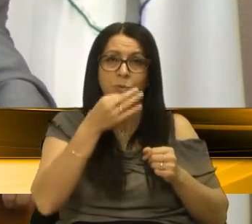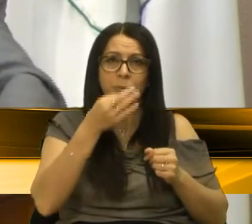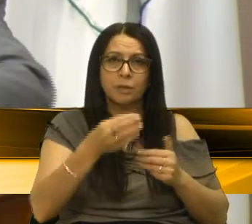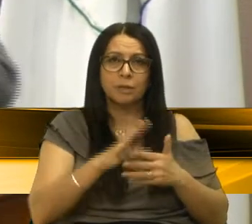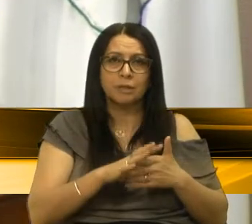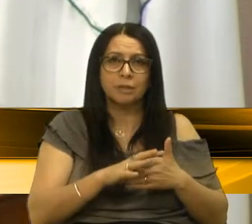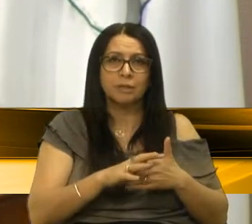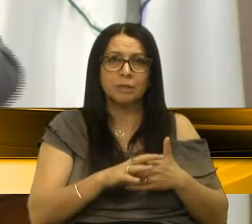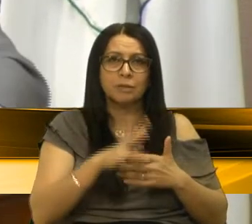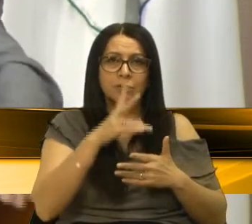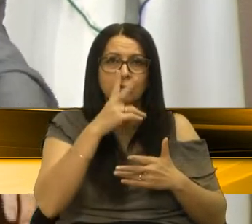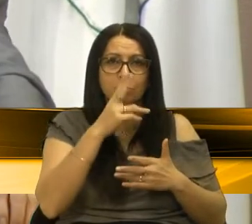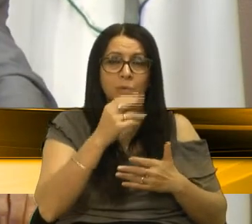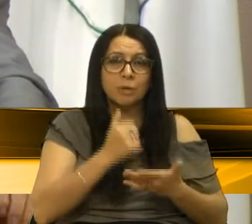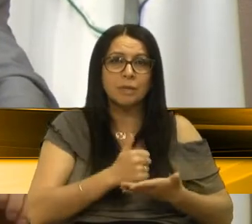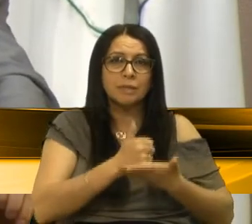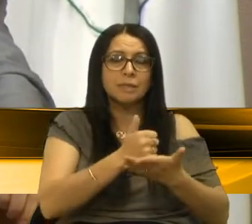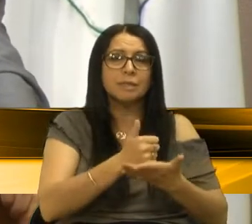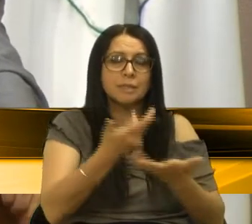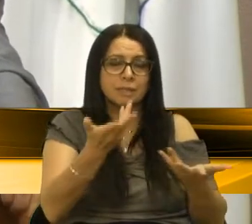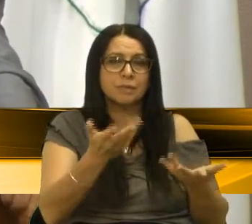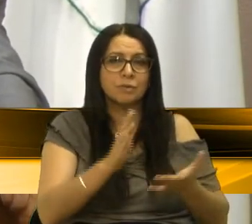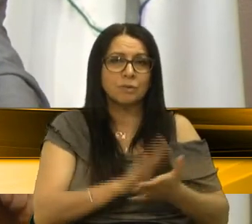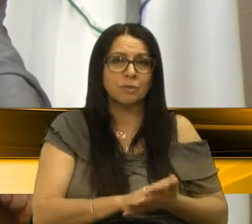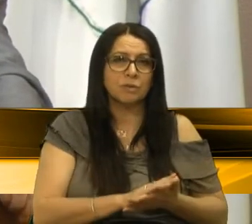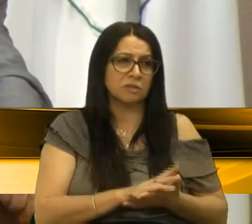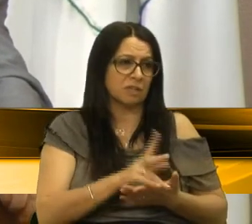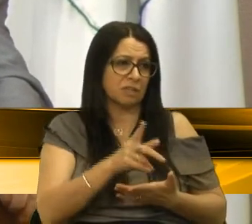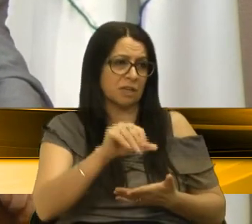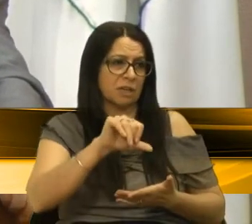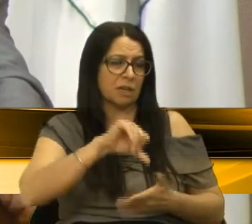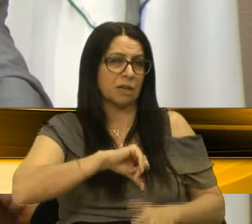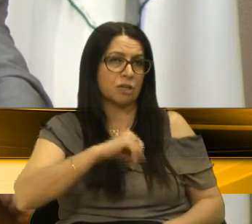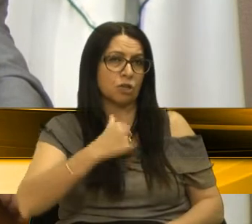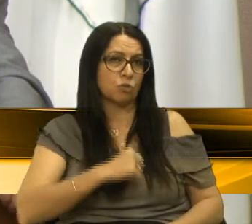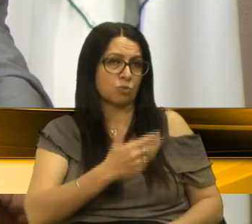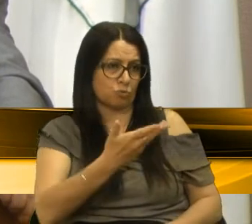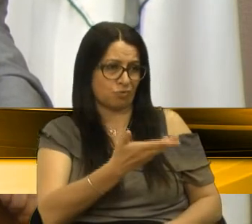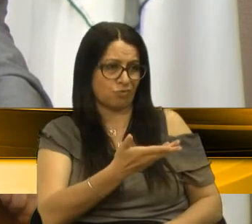estamos endossando essa infeliz atitude.